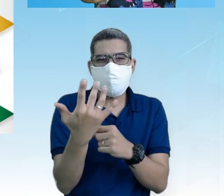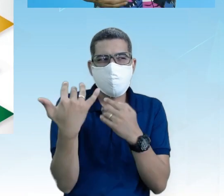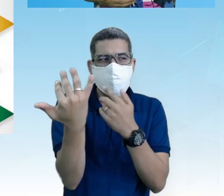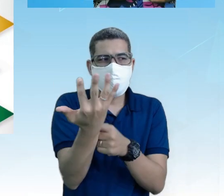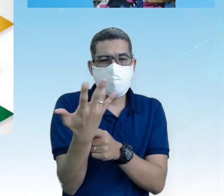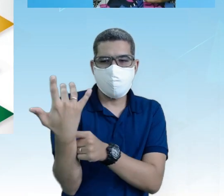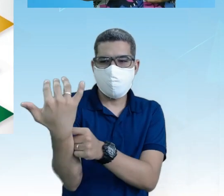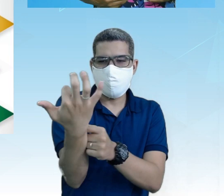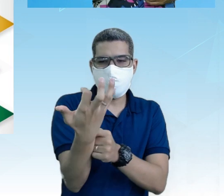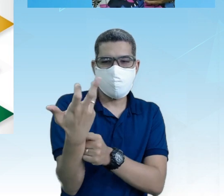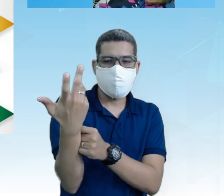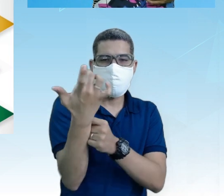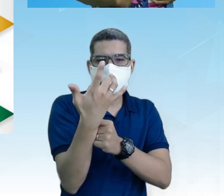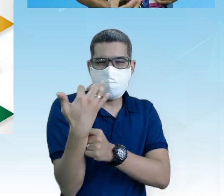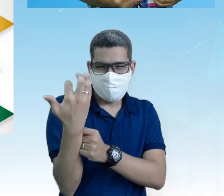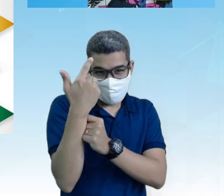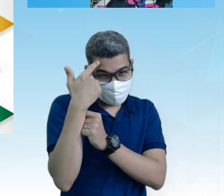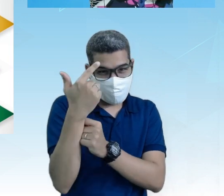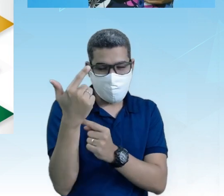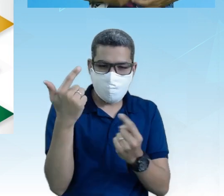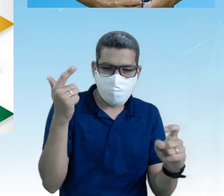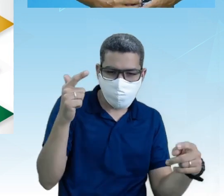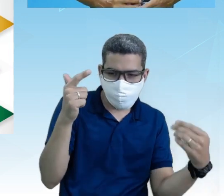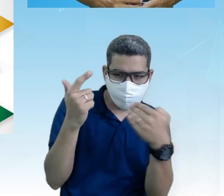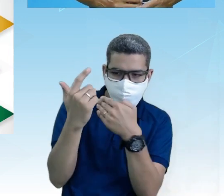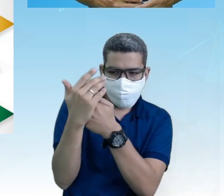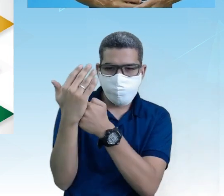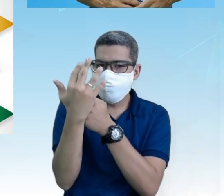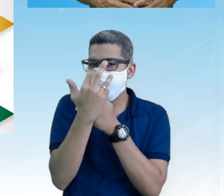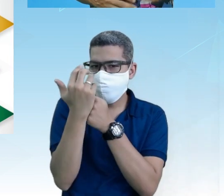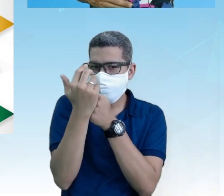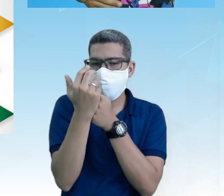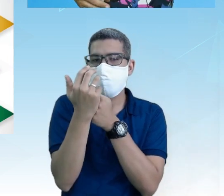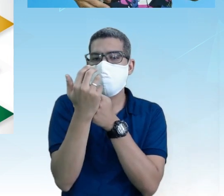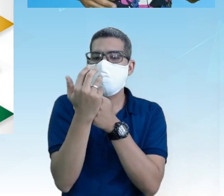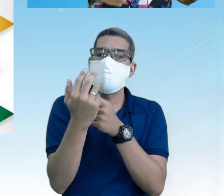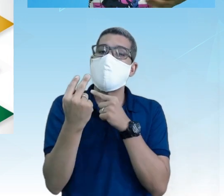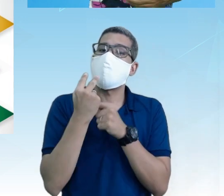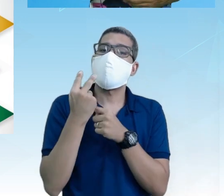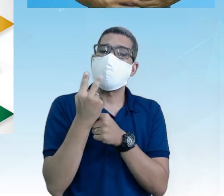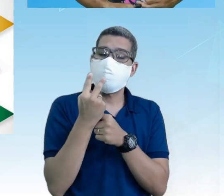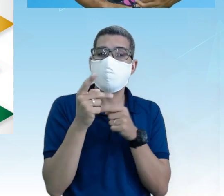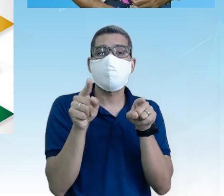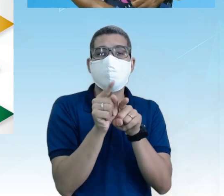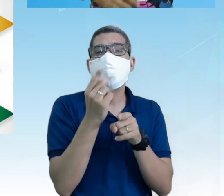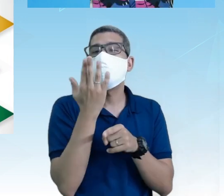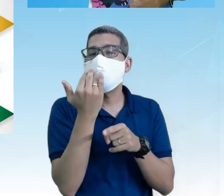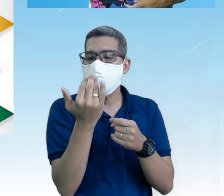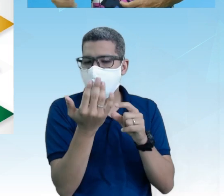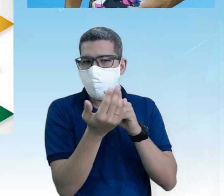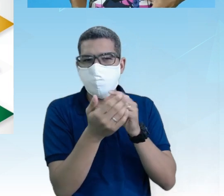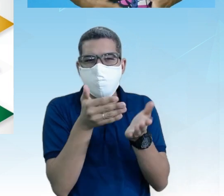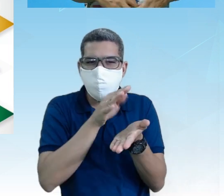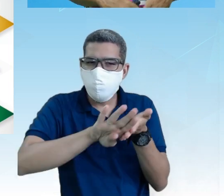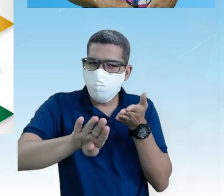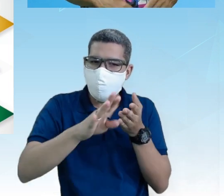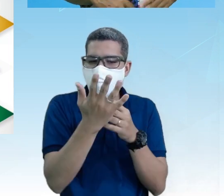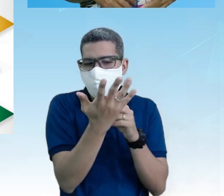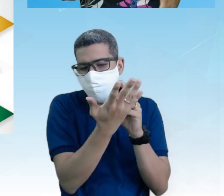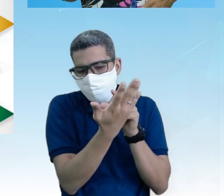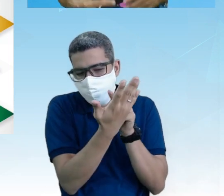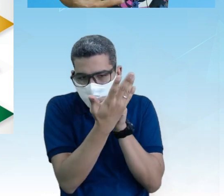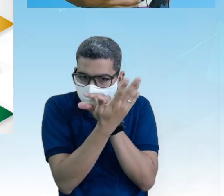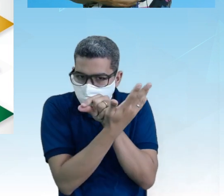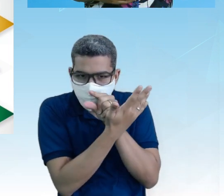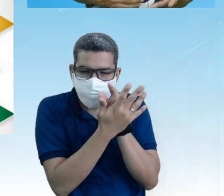vai justamente pegar os restos de alimentos. E a gente tem também, como eu estou dizendo para vocês, os pássaros que